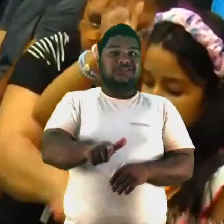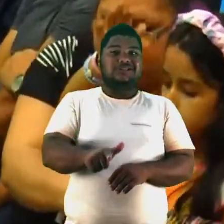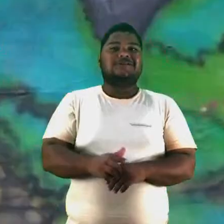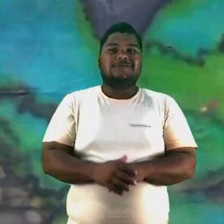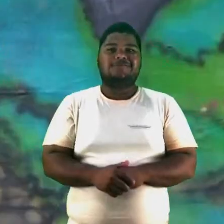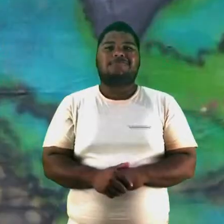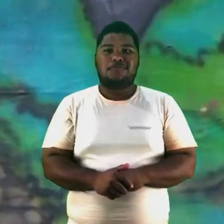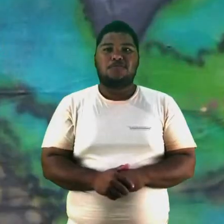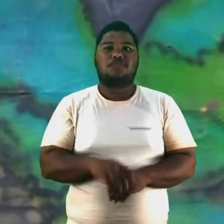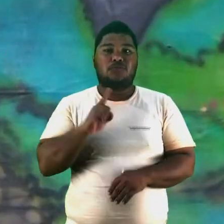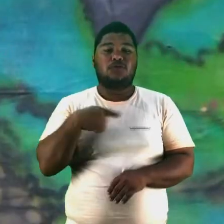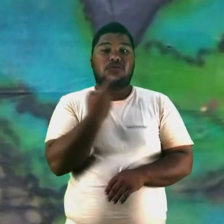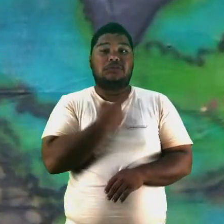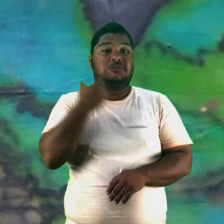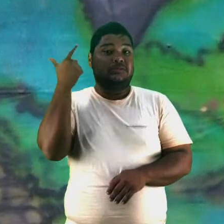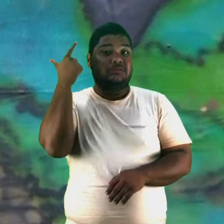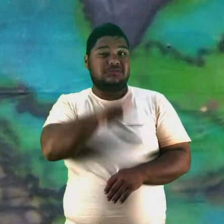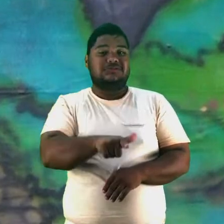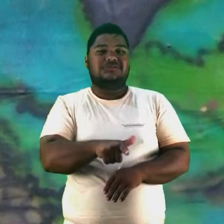conseguir.